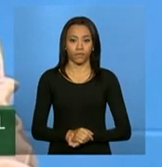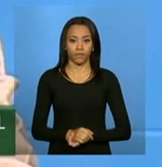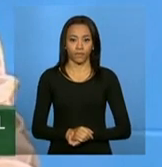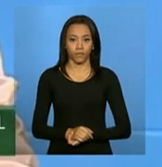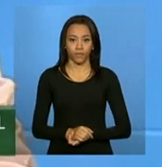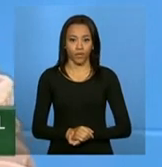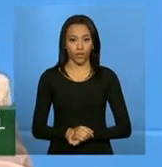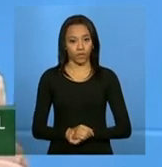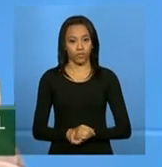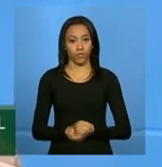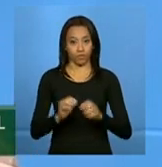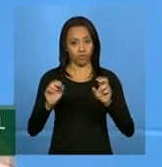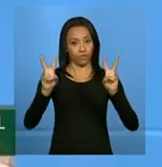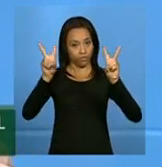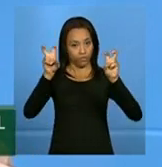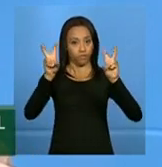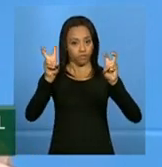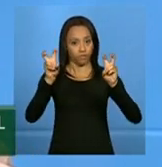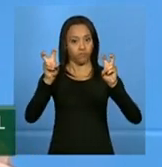como o assunto sugere,